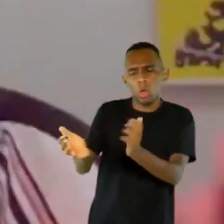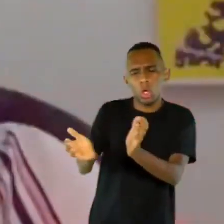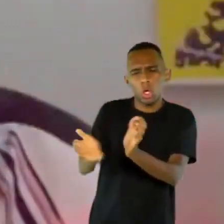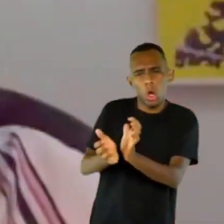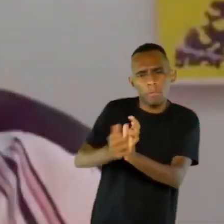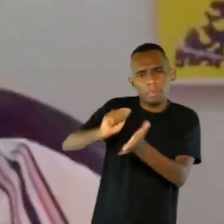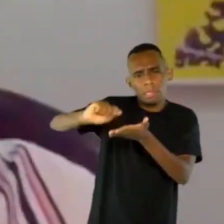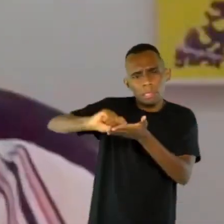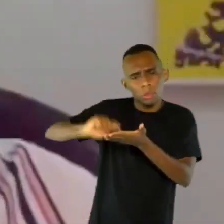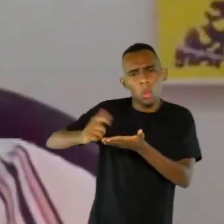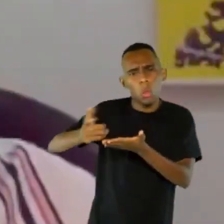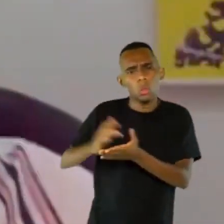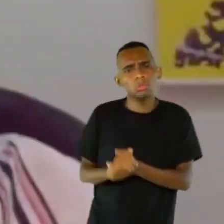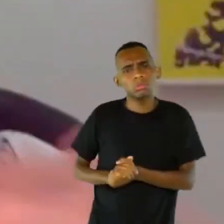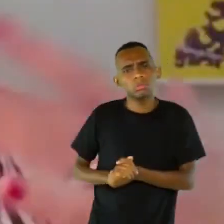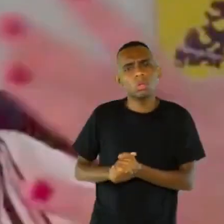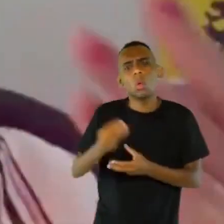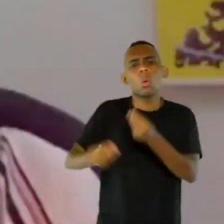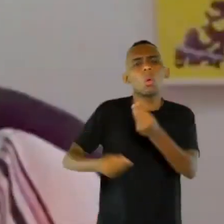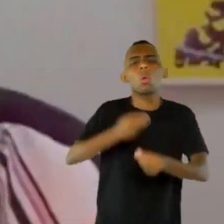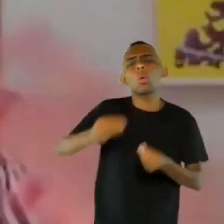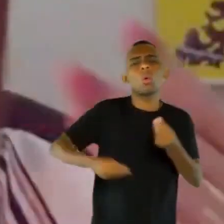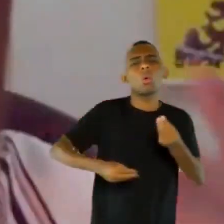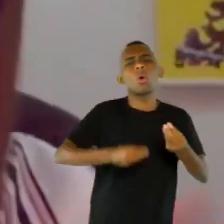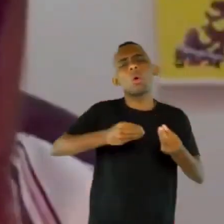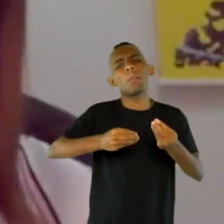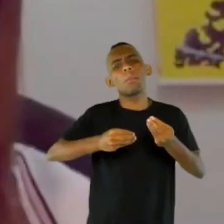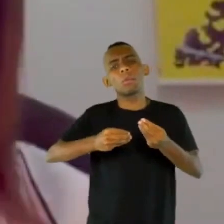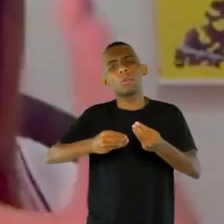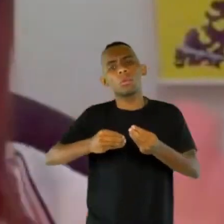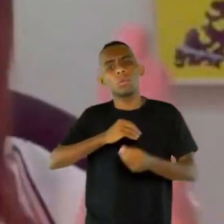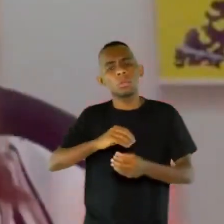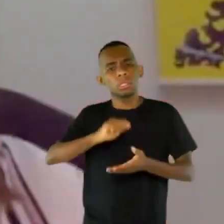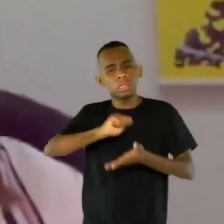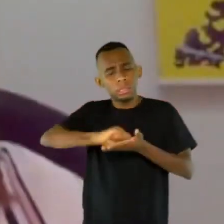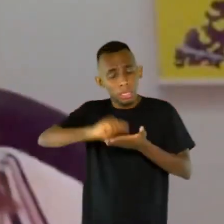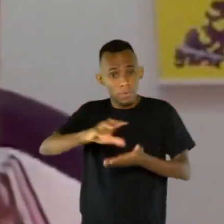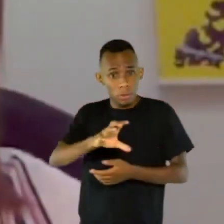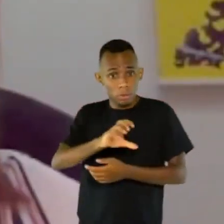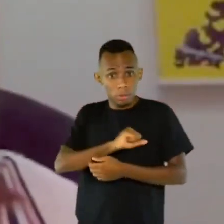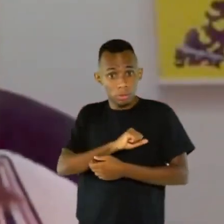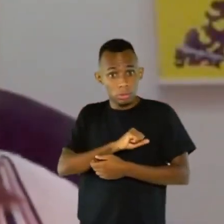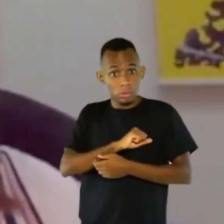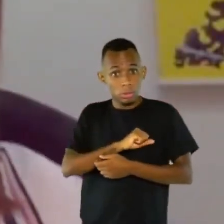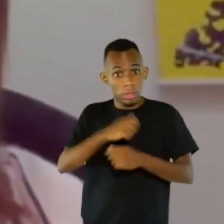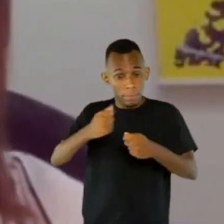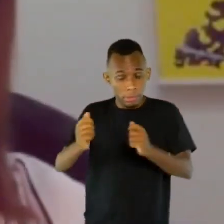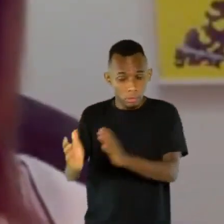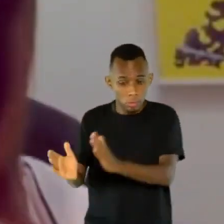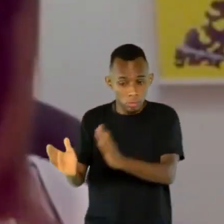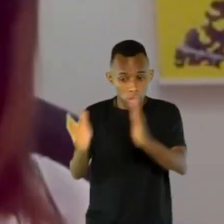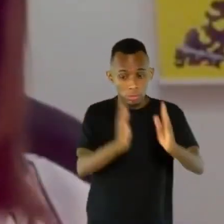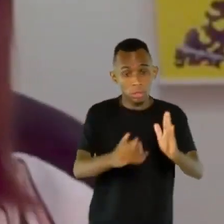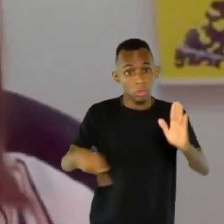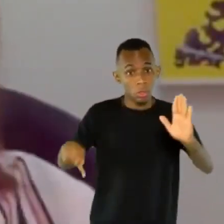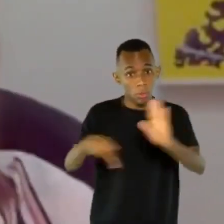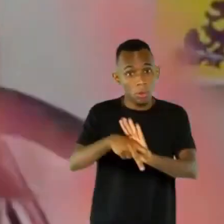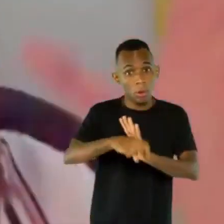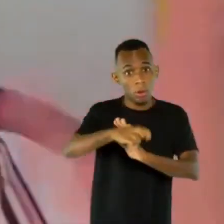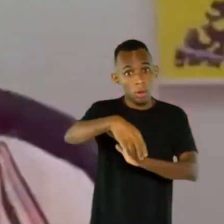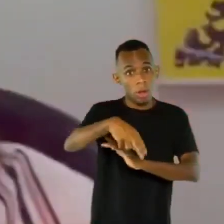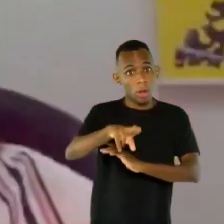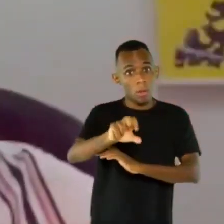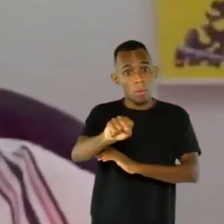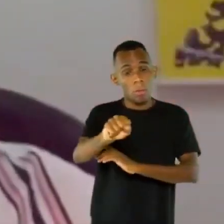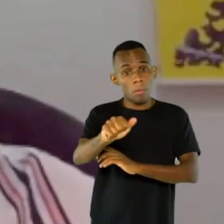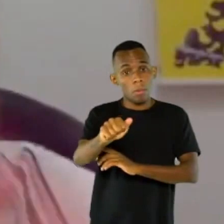como escrever um romance, como pensar, eu falo muito isso, olha, deixa um espaço para as musas, porque elas existem sim, são